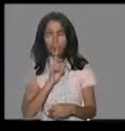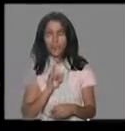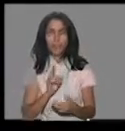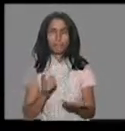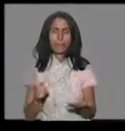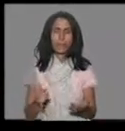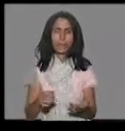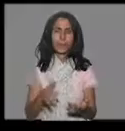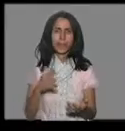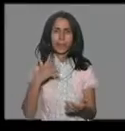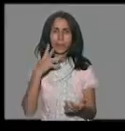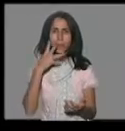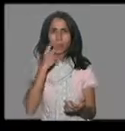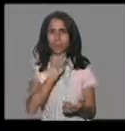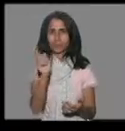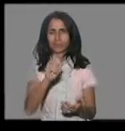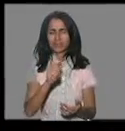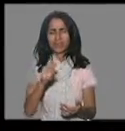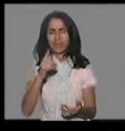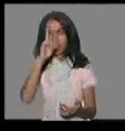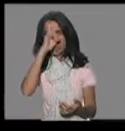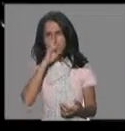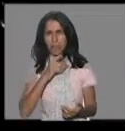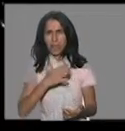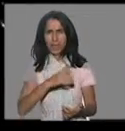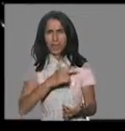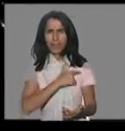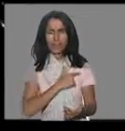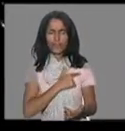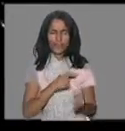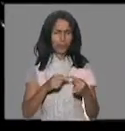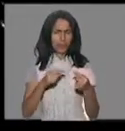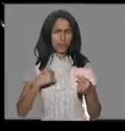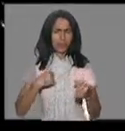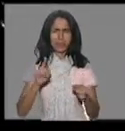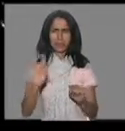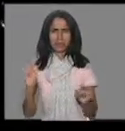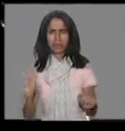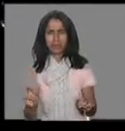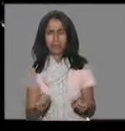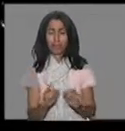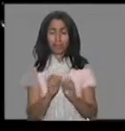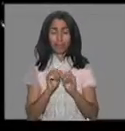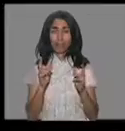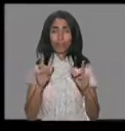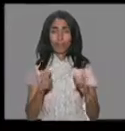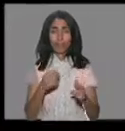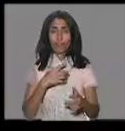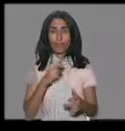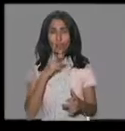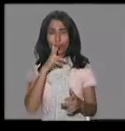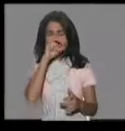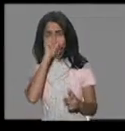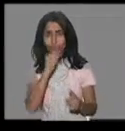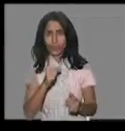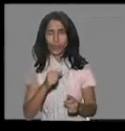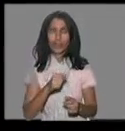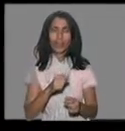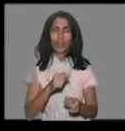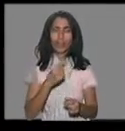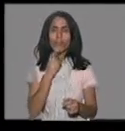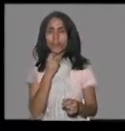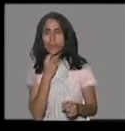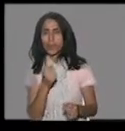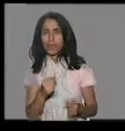não é bonito ele não é não combina comigo e exatamente é muito gritante o vermelho não combina com o tom de